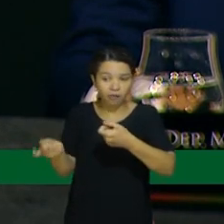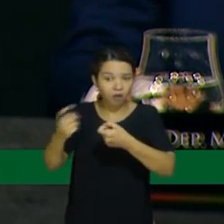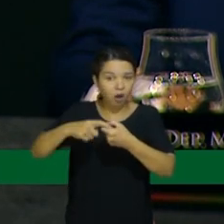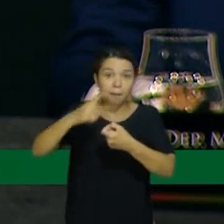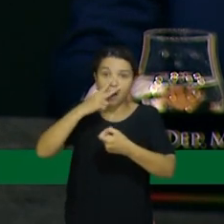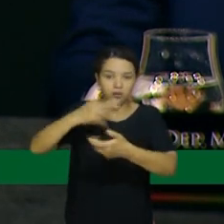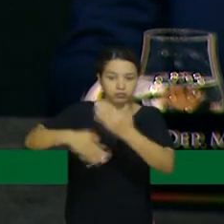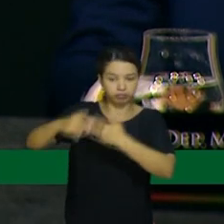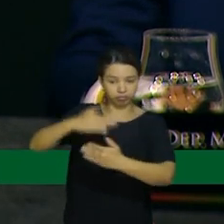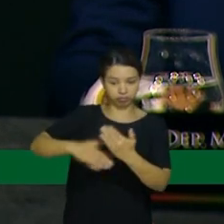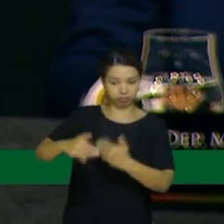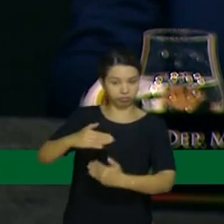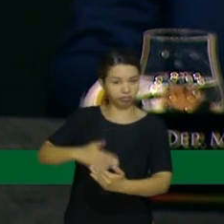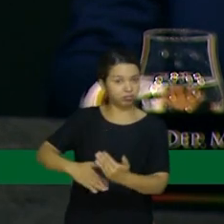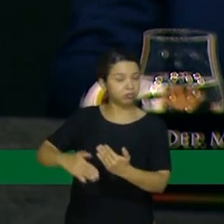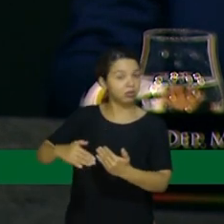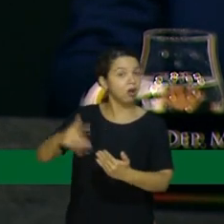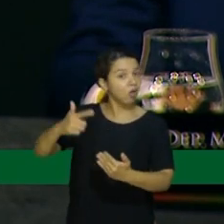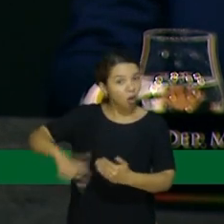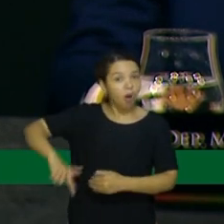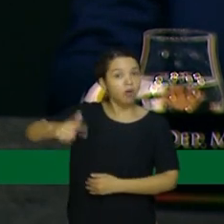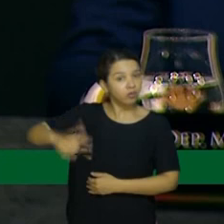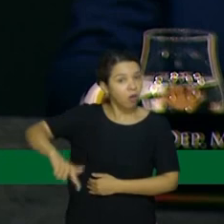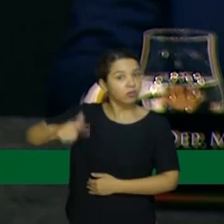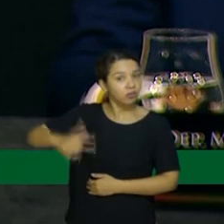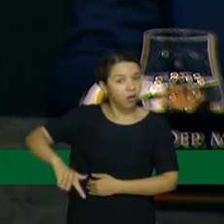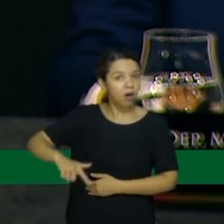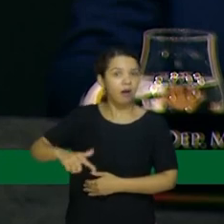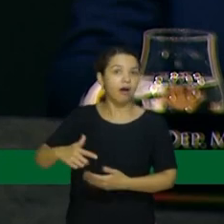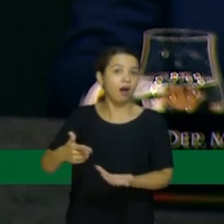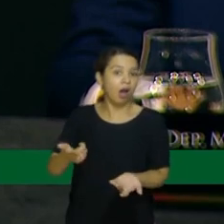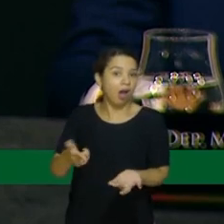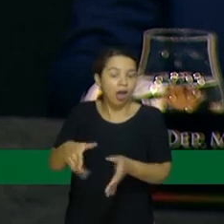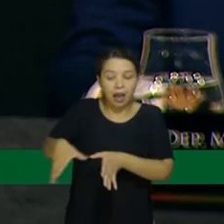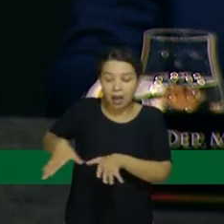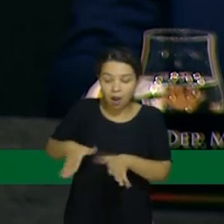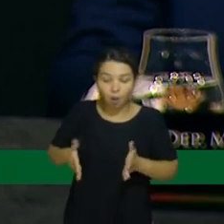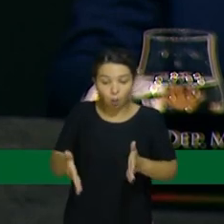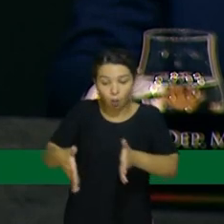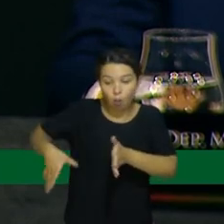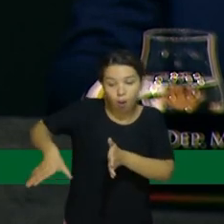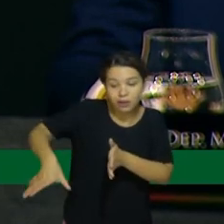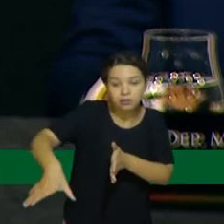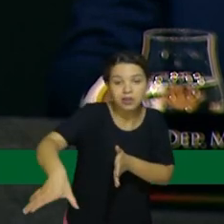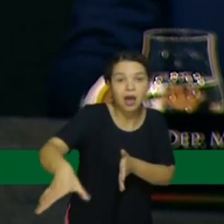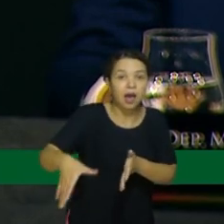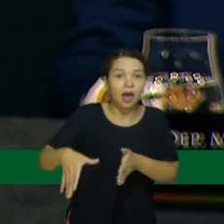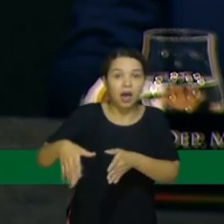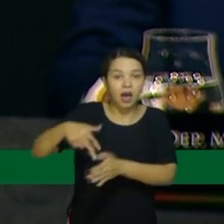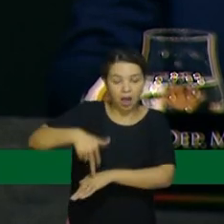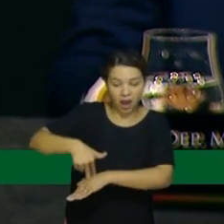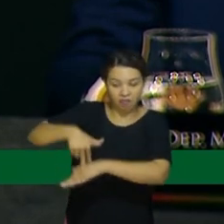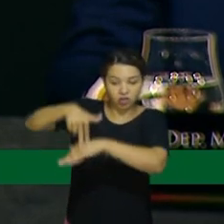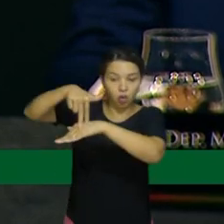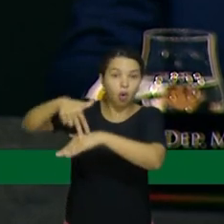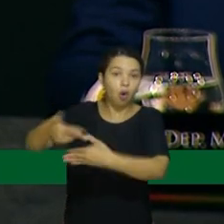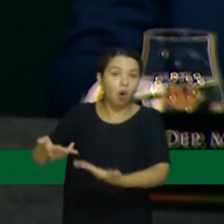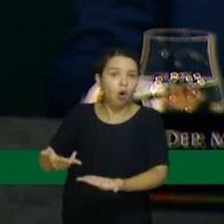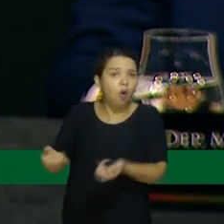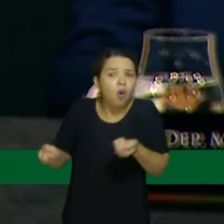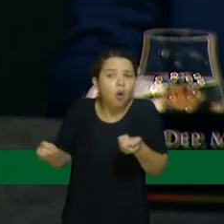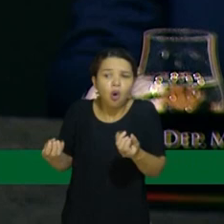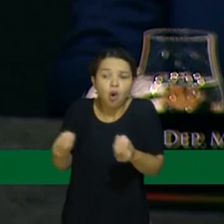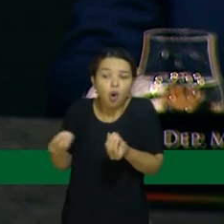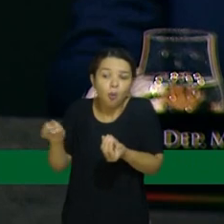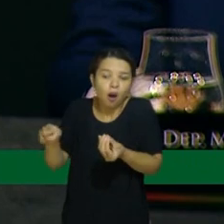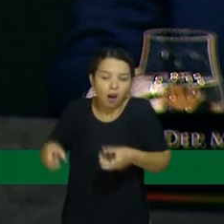ainda está batendo na mesma tecla. É calçada, elevador, não tem cabimento um cadeirante sair de casa, pegar um ônibus